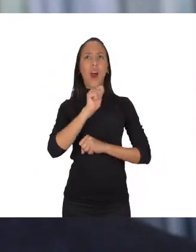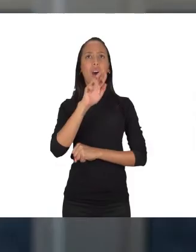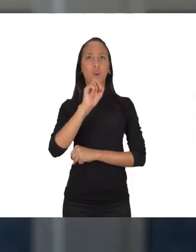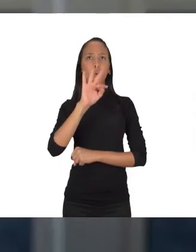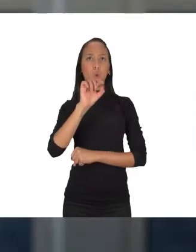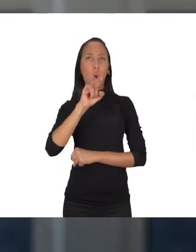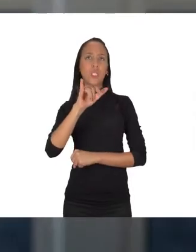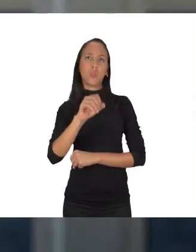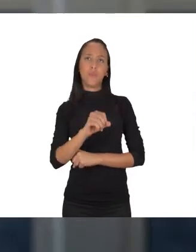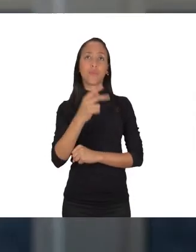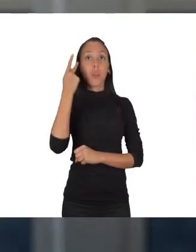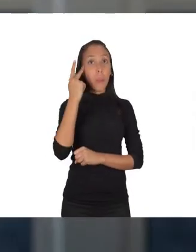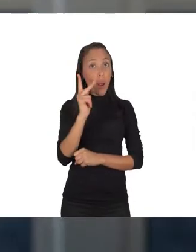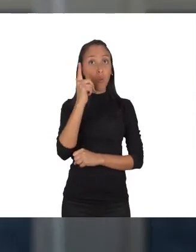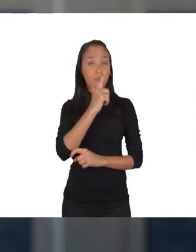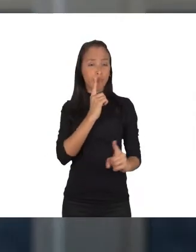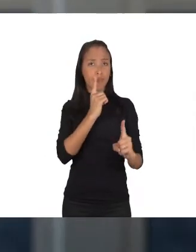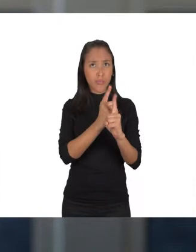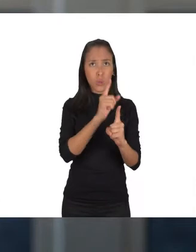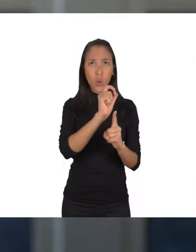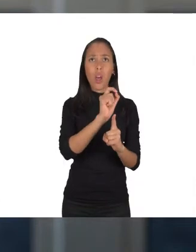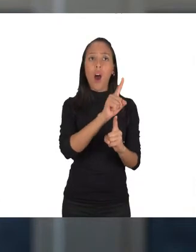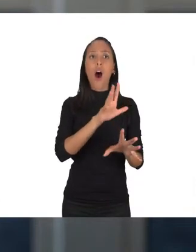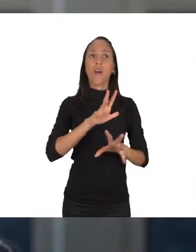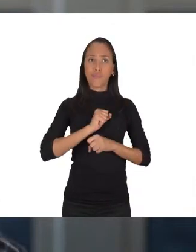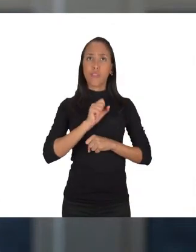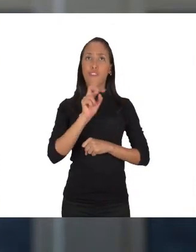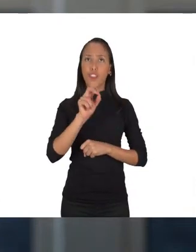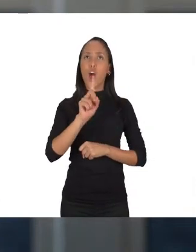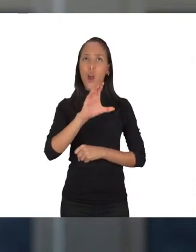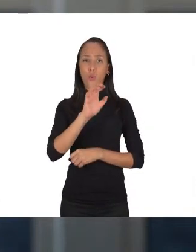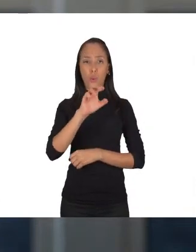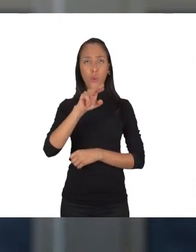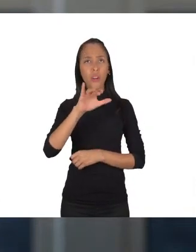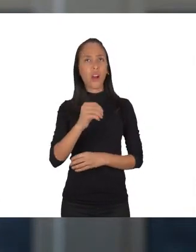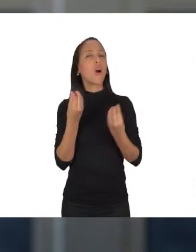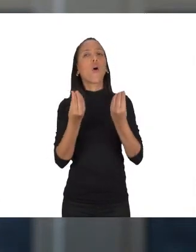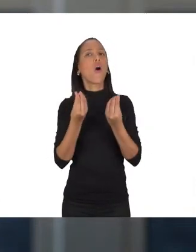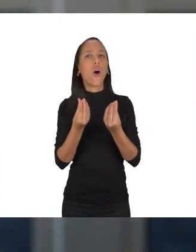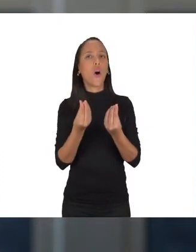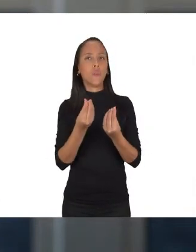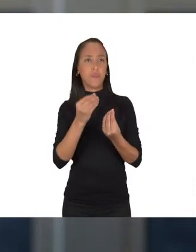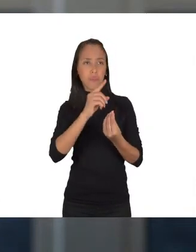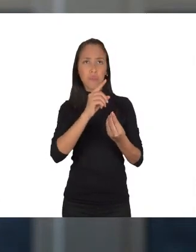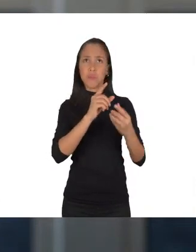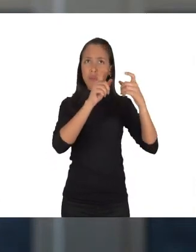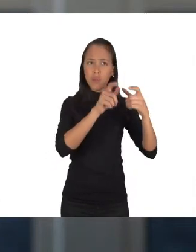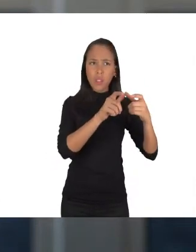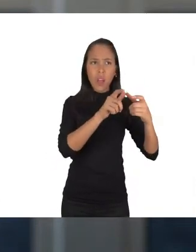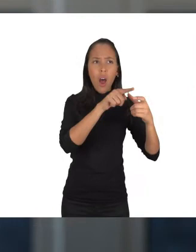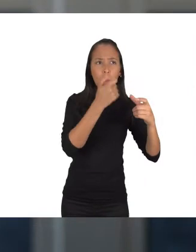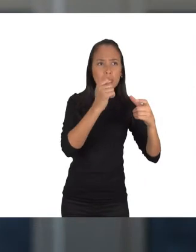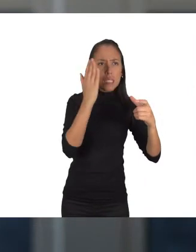Né? Para o diagnóstico da intoxicação crônica, como implica no estabelecimento do nexo com